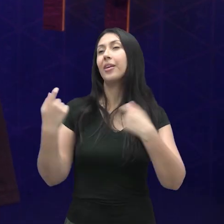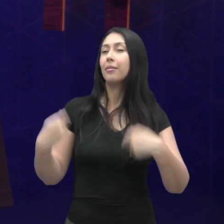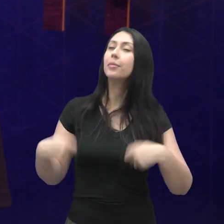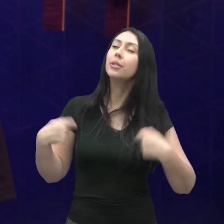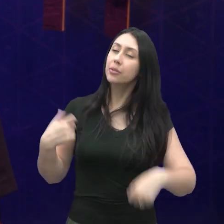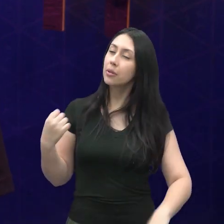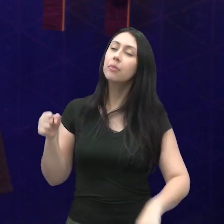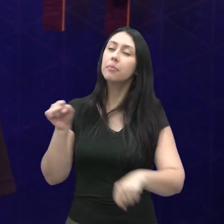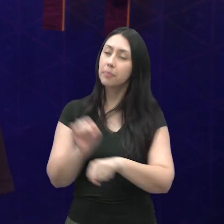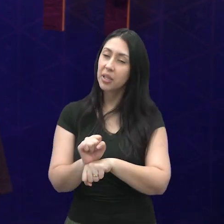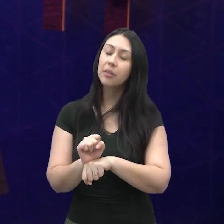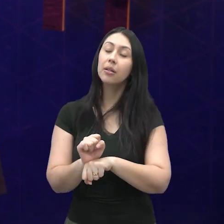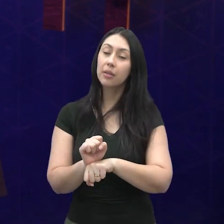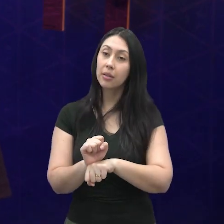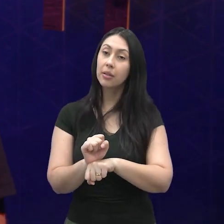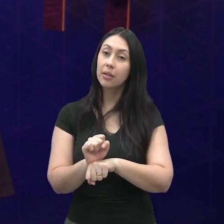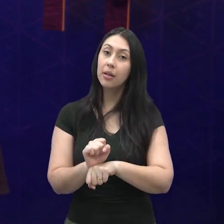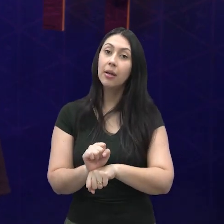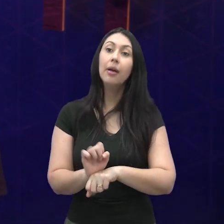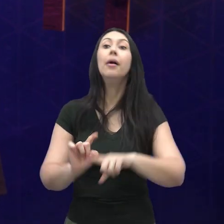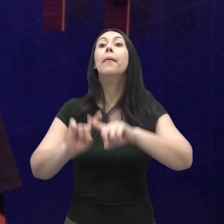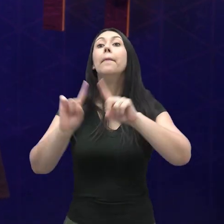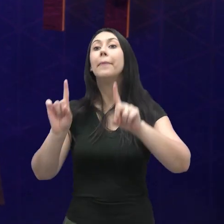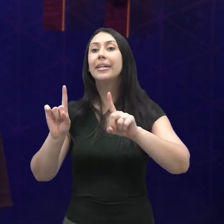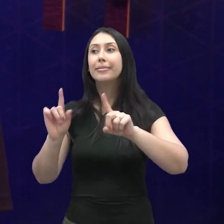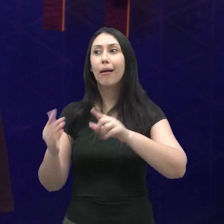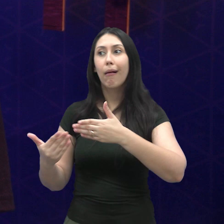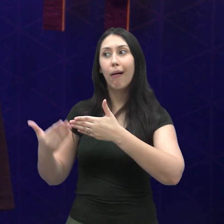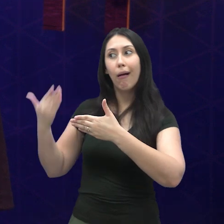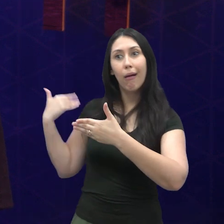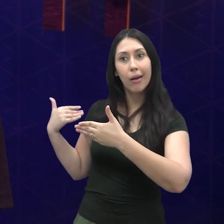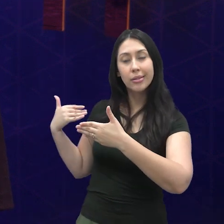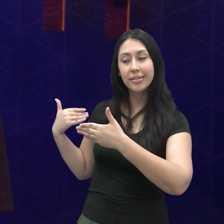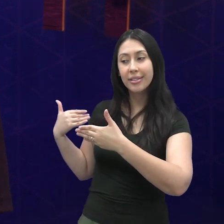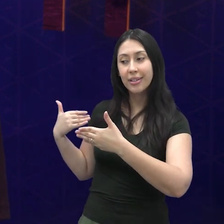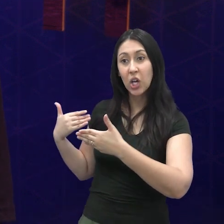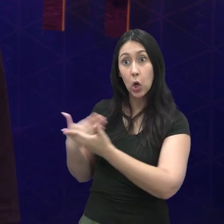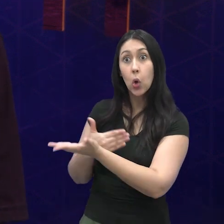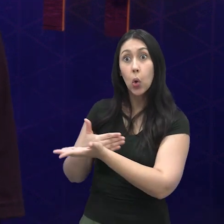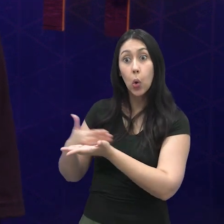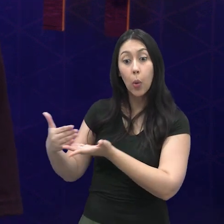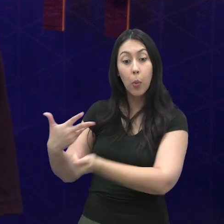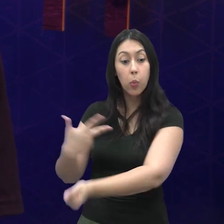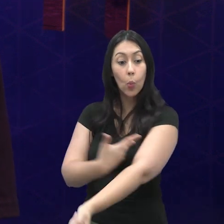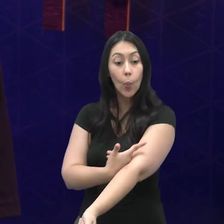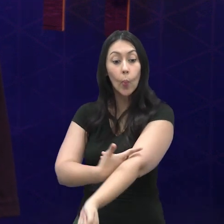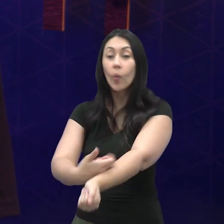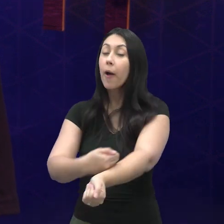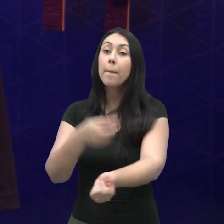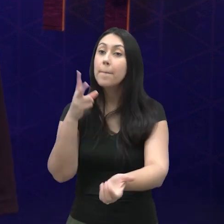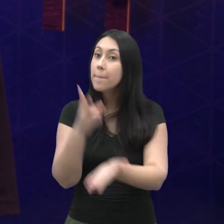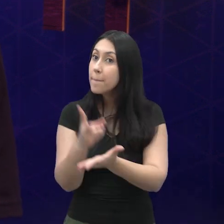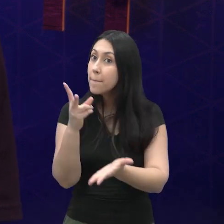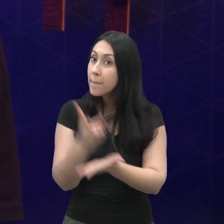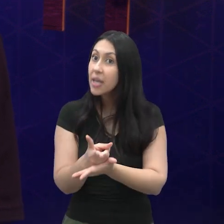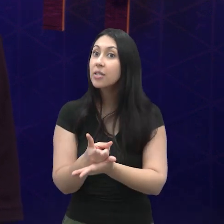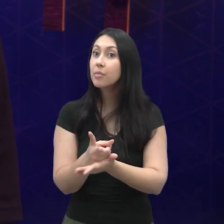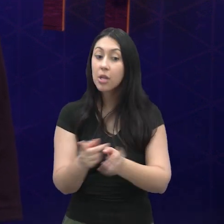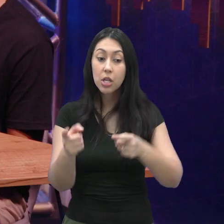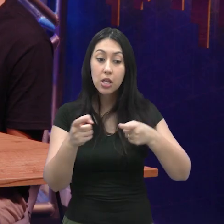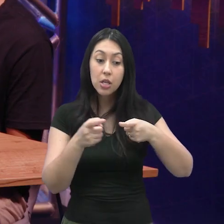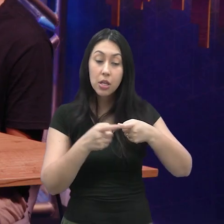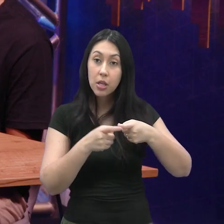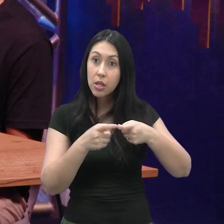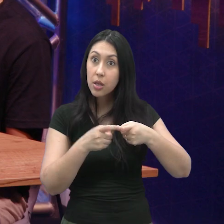depois que, né? Ele interrompeu a prática e ele começou a prática ainda que a Administração de